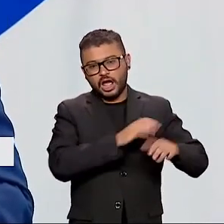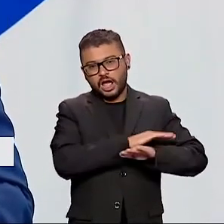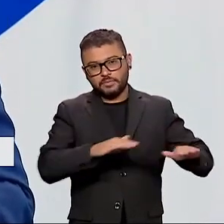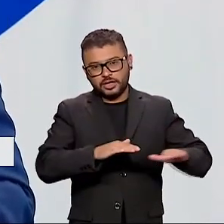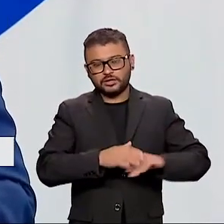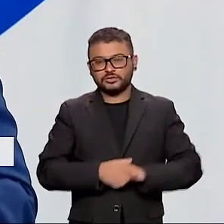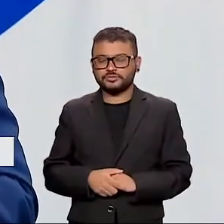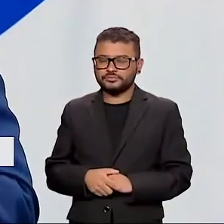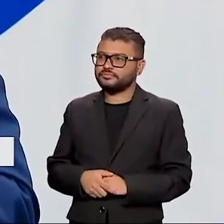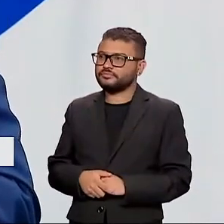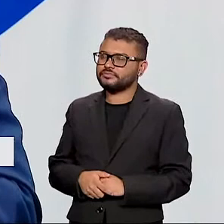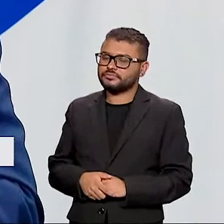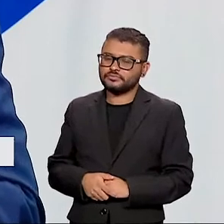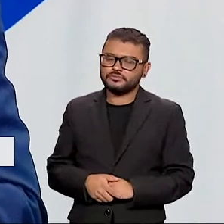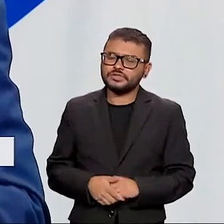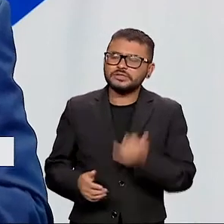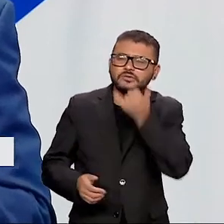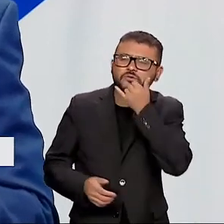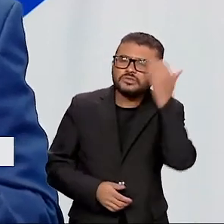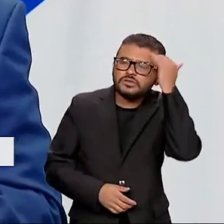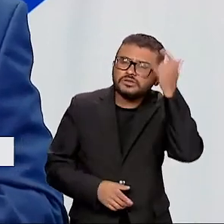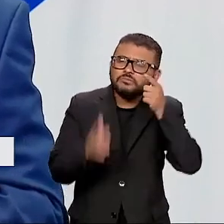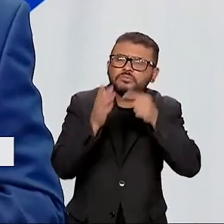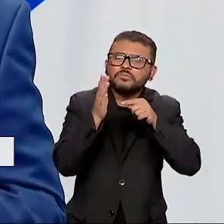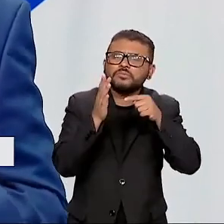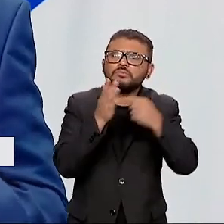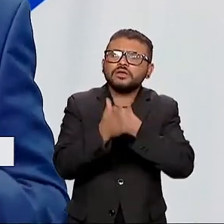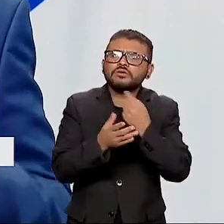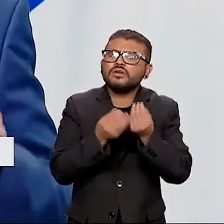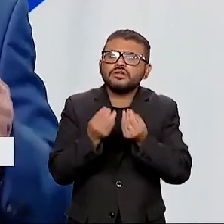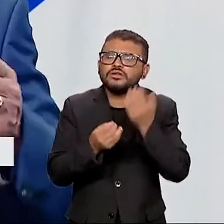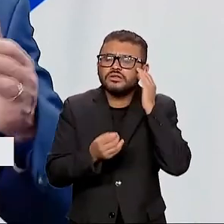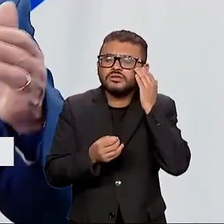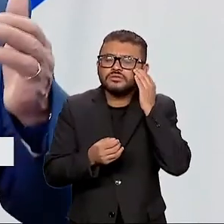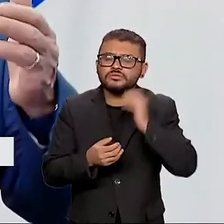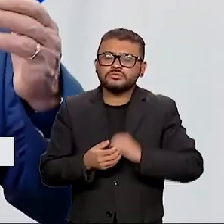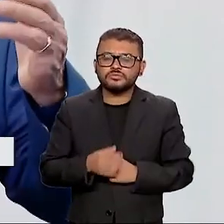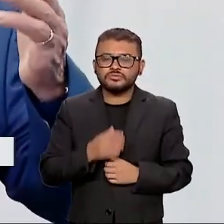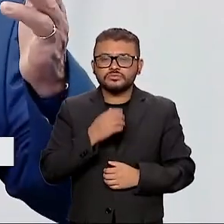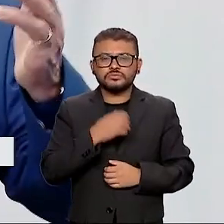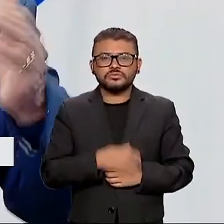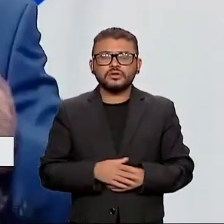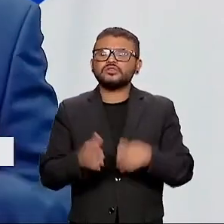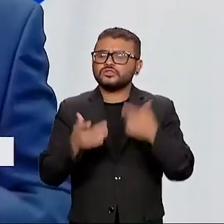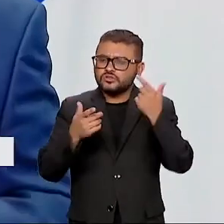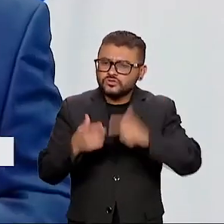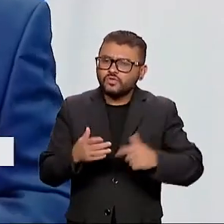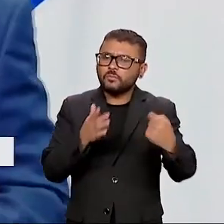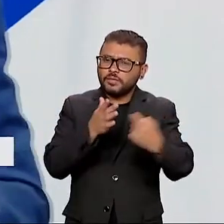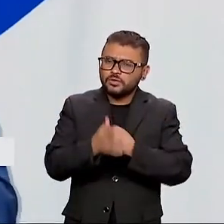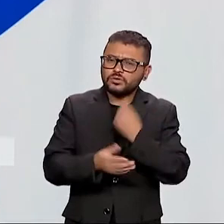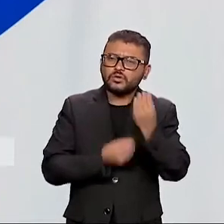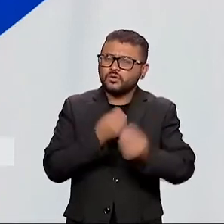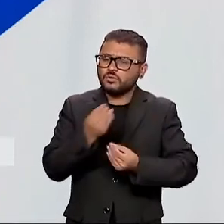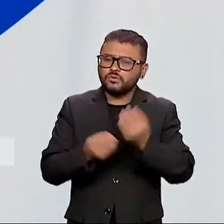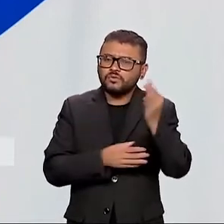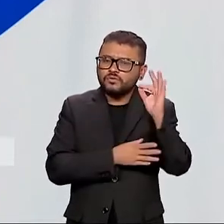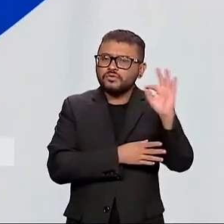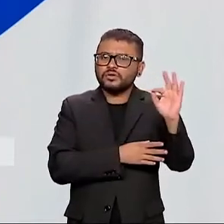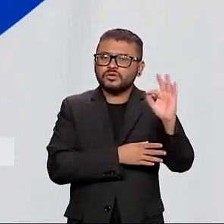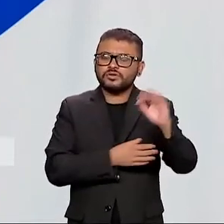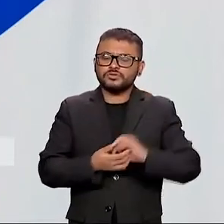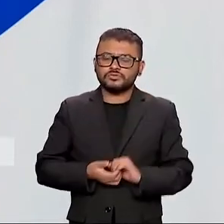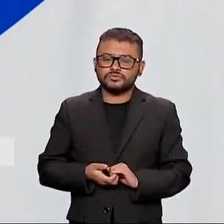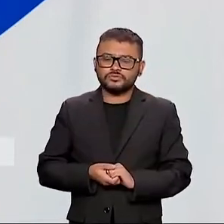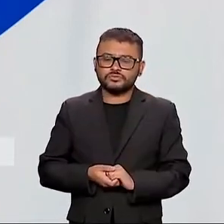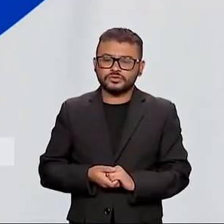Ele já tinha respondido. Não entendi. Ele já tinha respondido para eu não entendi a pergunta dela. A pergunta da francesa,